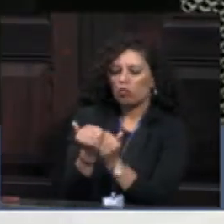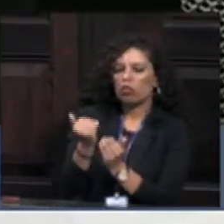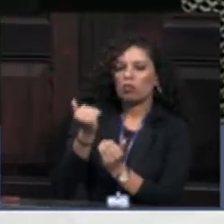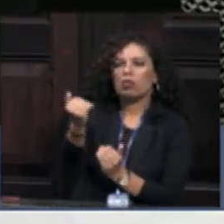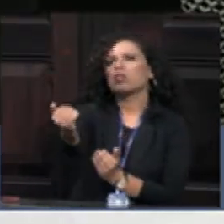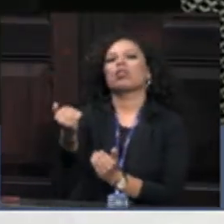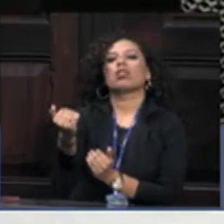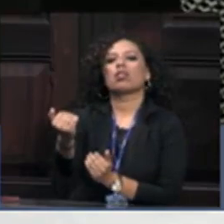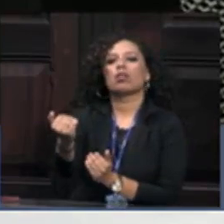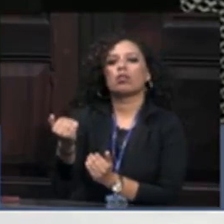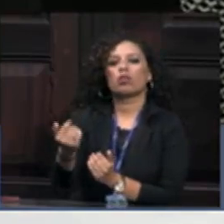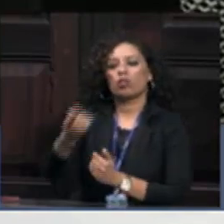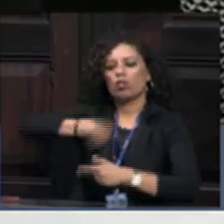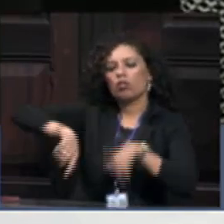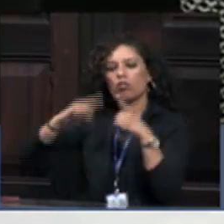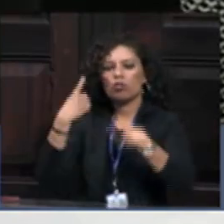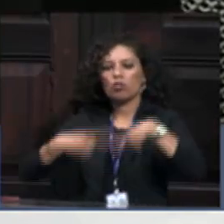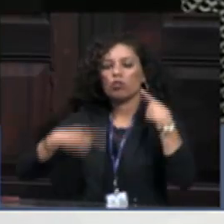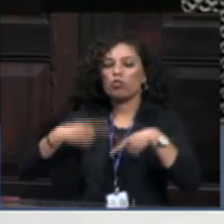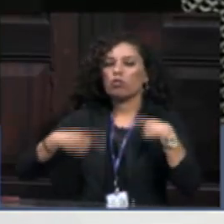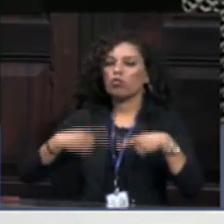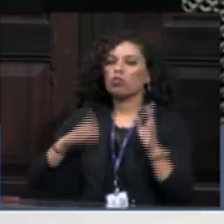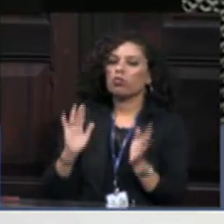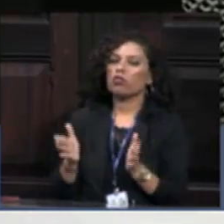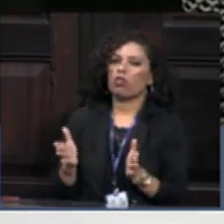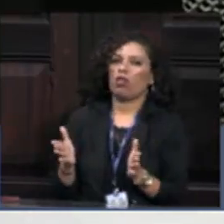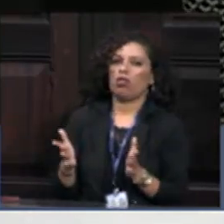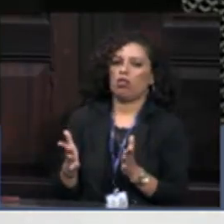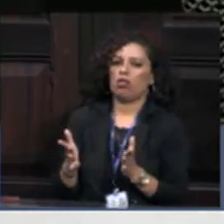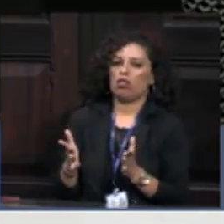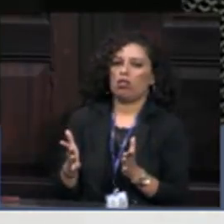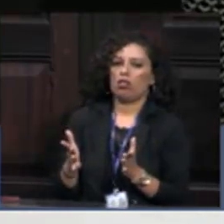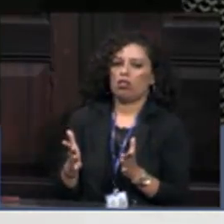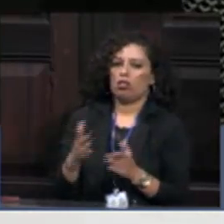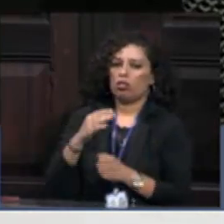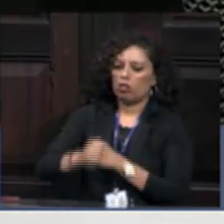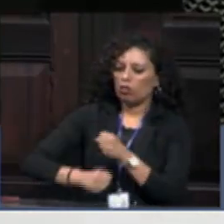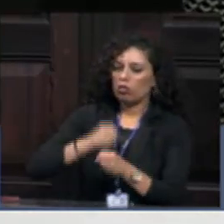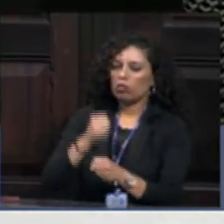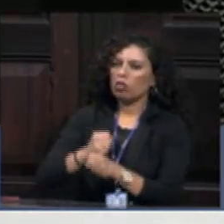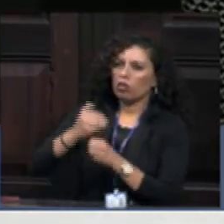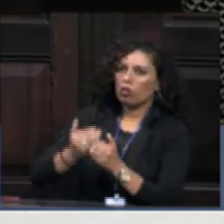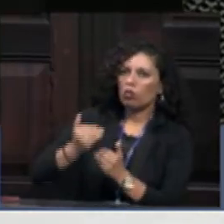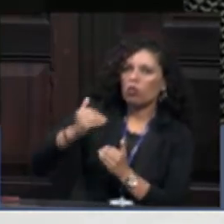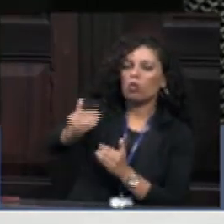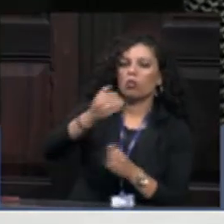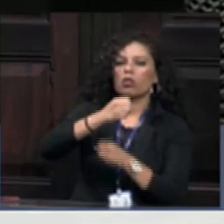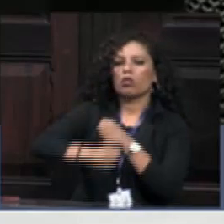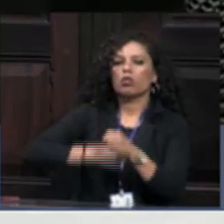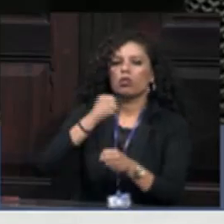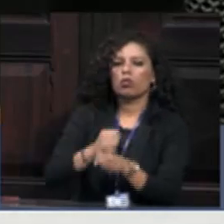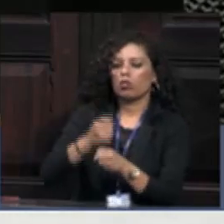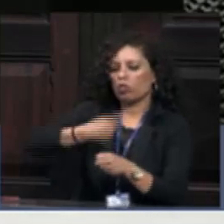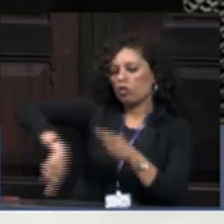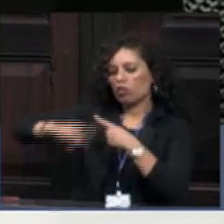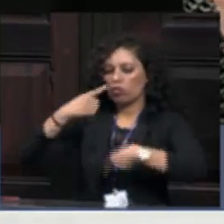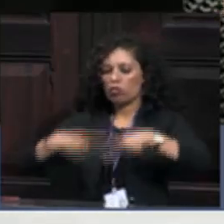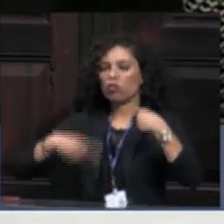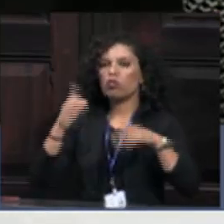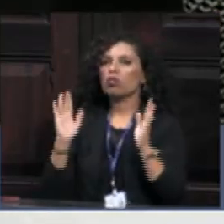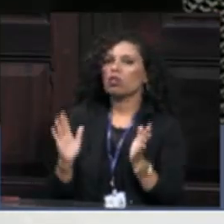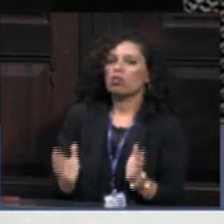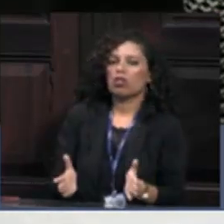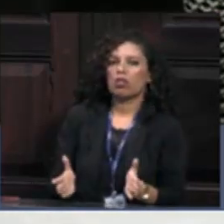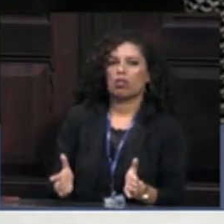início, quando discutíamos no passado, nesse ano, no início desse ano, a votação da privatização da